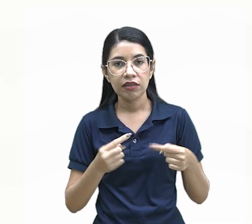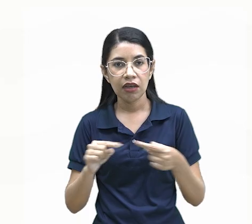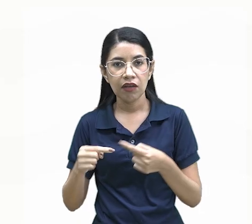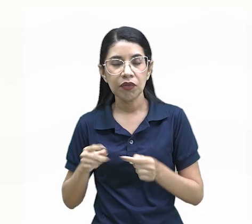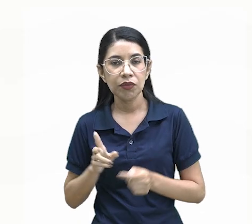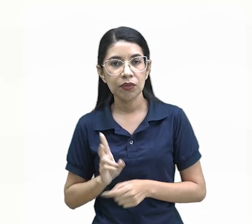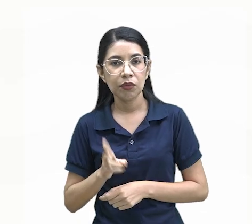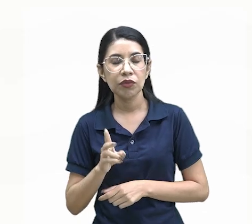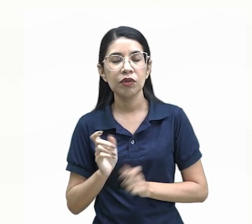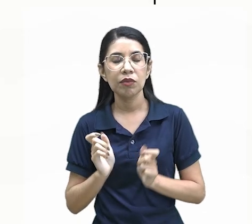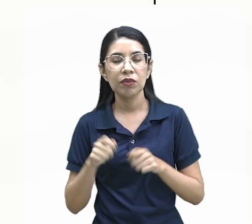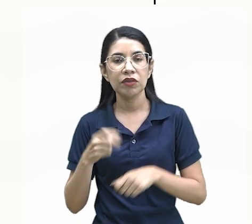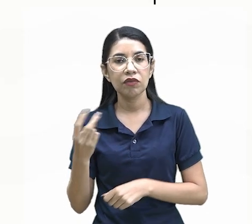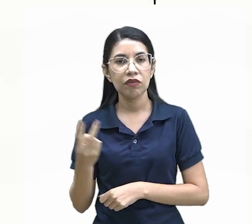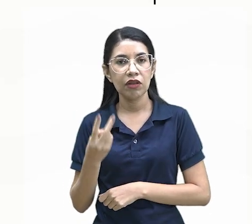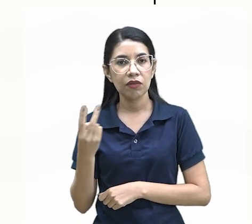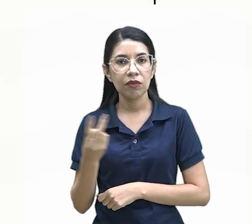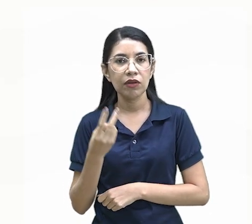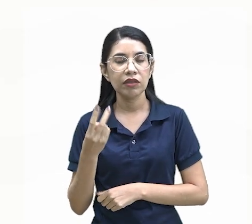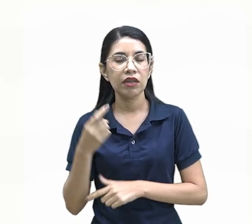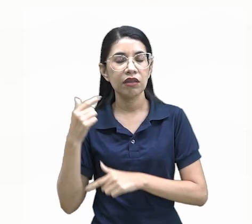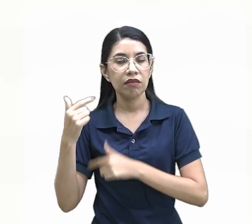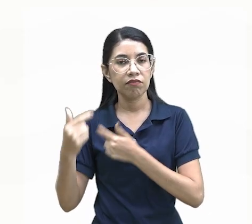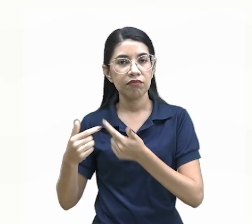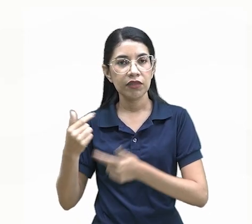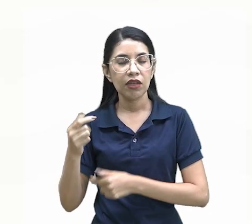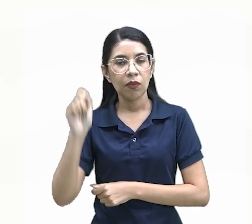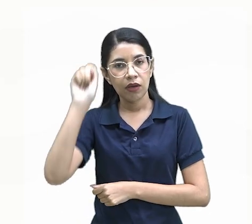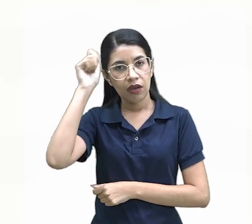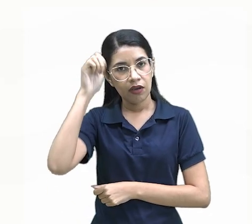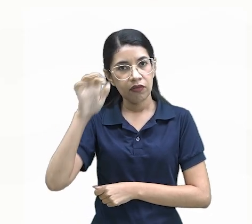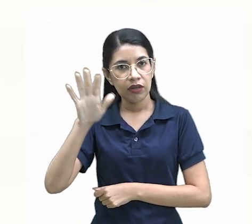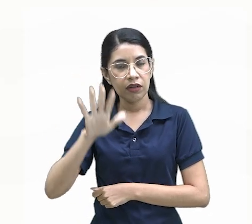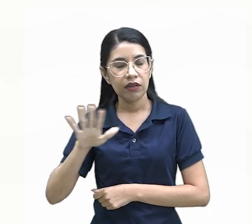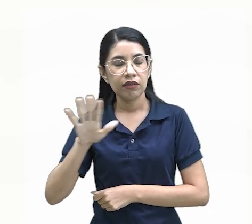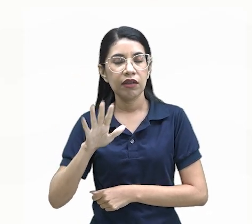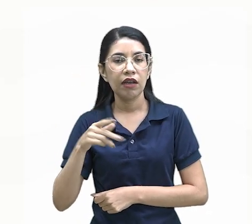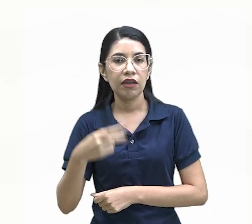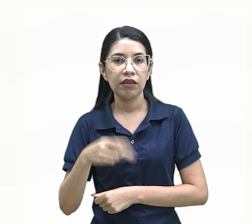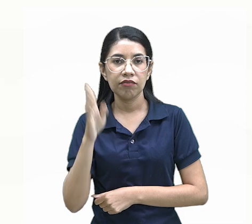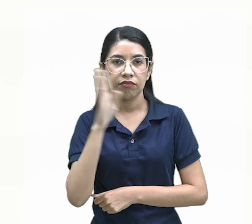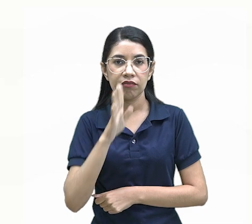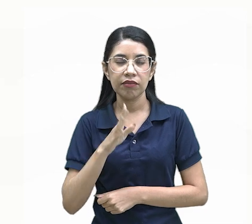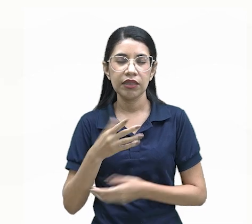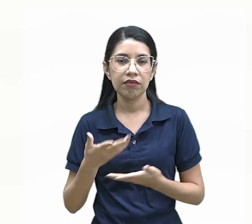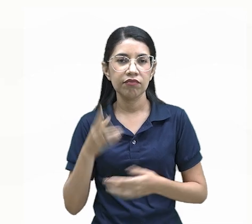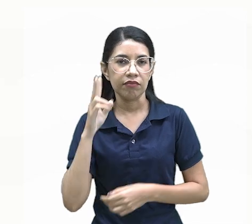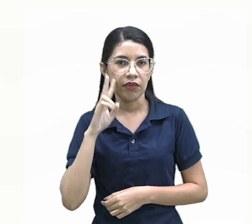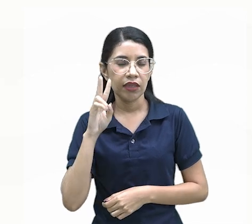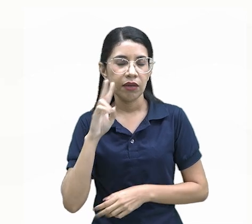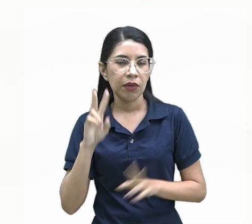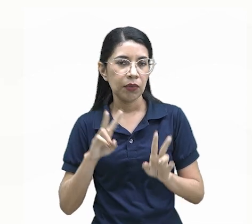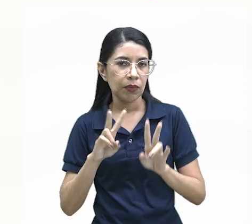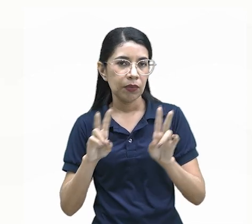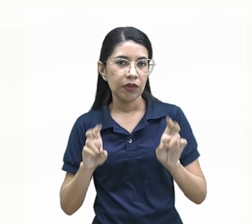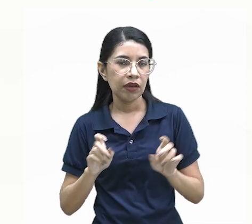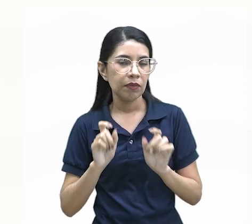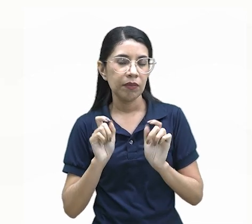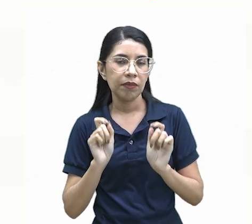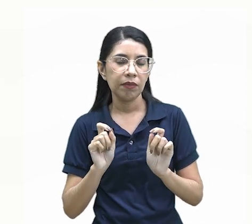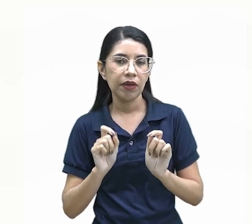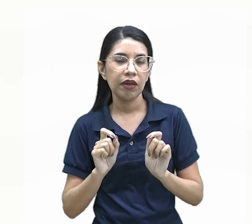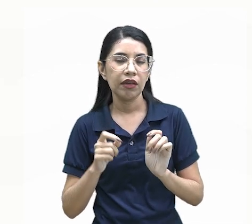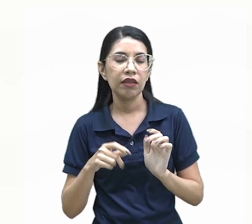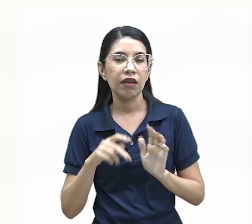para a valorização da herança africana no Brasil. Então, lembram lá que a gente falou qual era a temática da